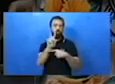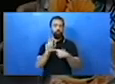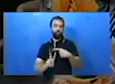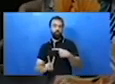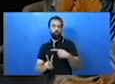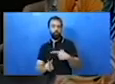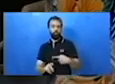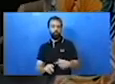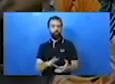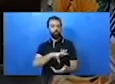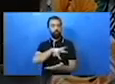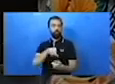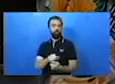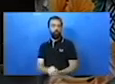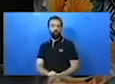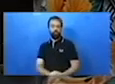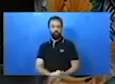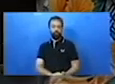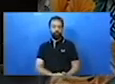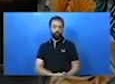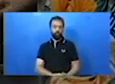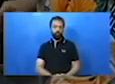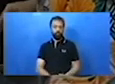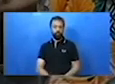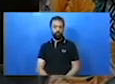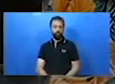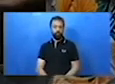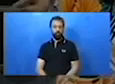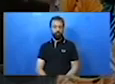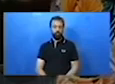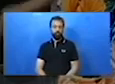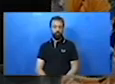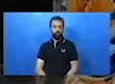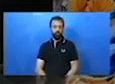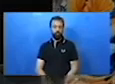pegar? Tudo. 1/2 de 12. Olha lá.